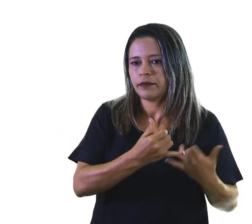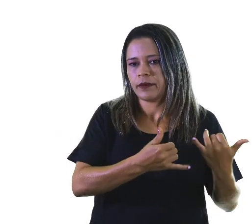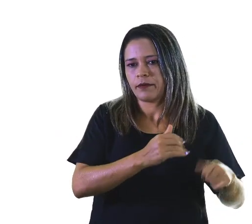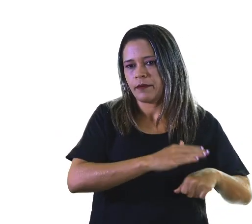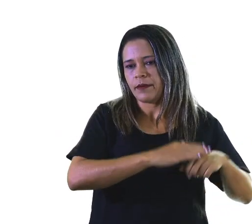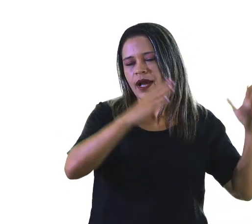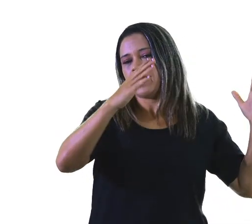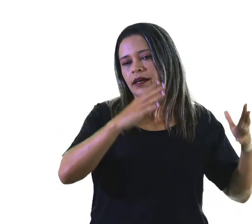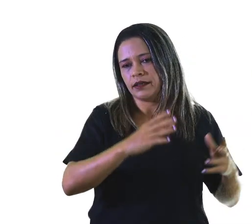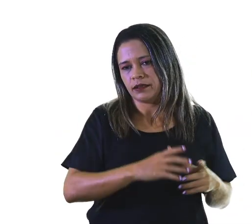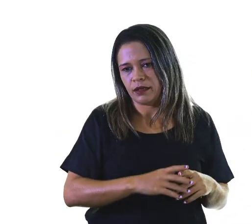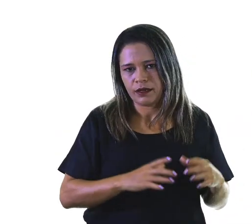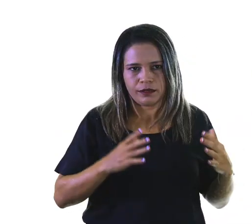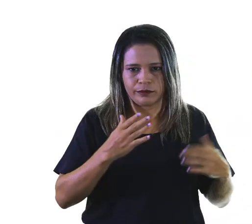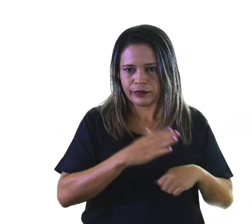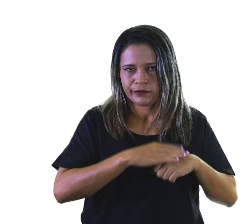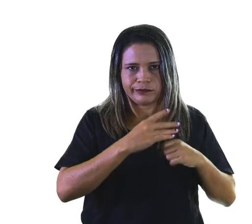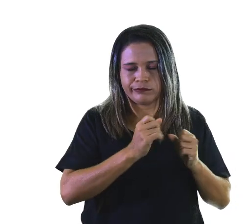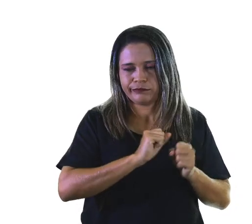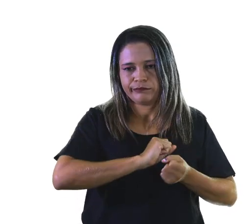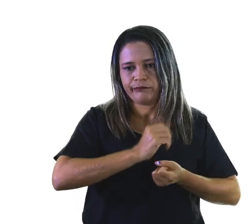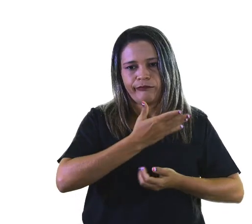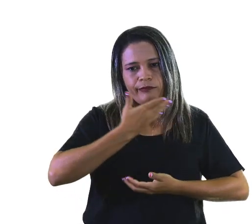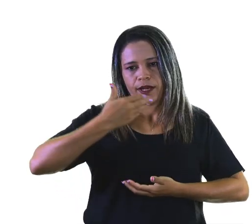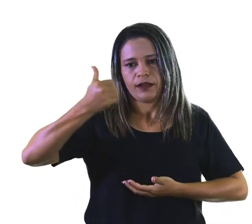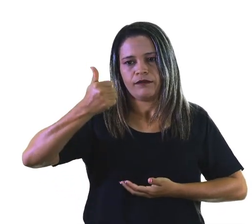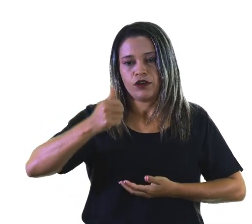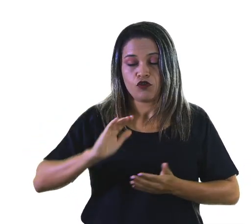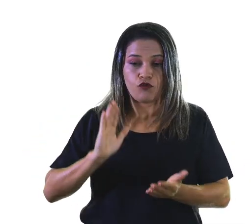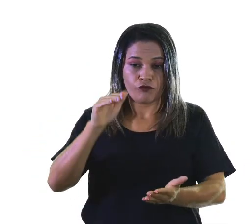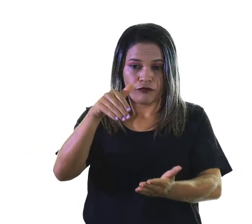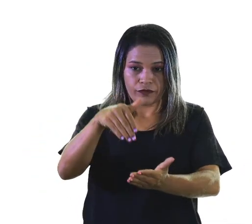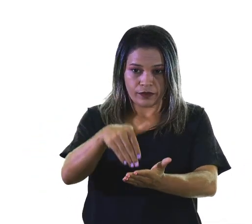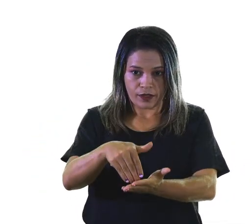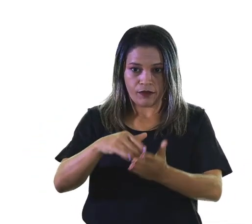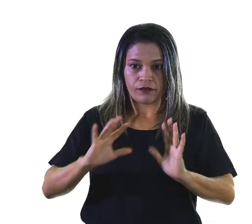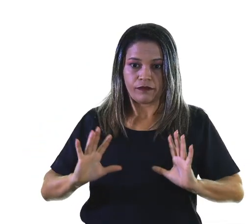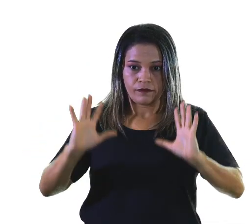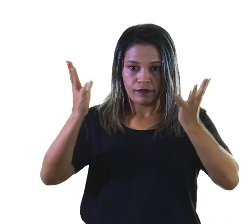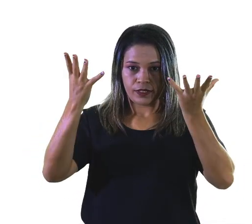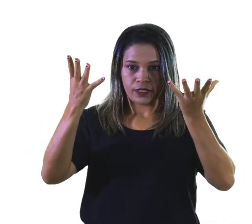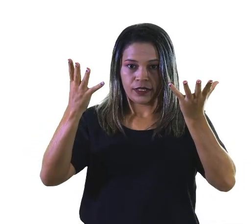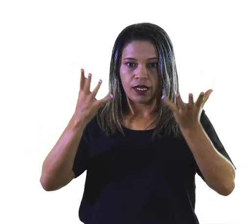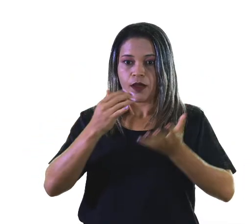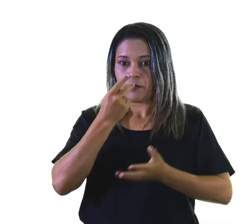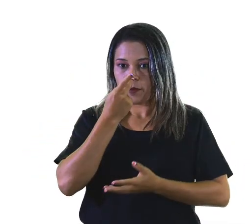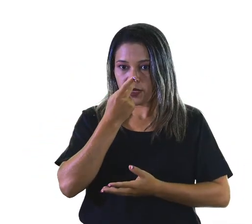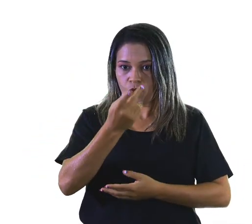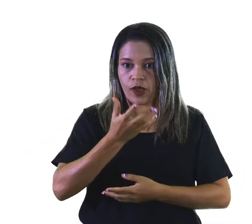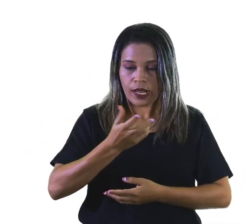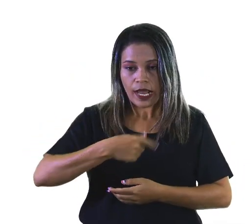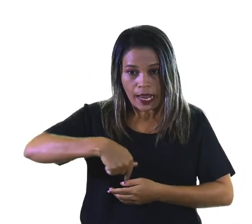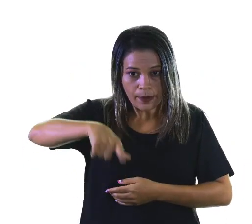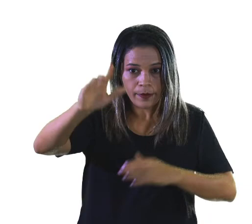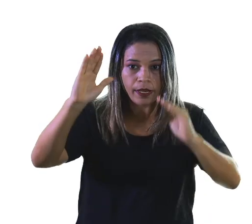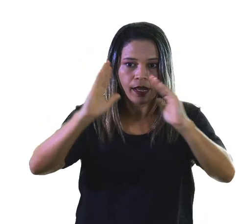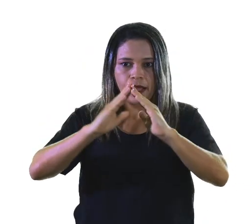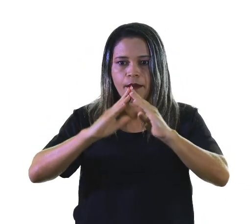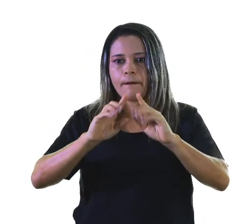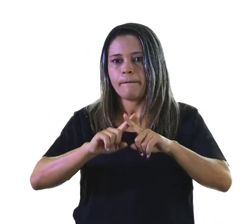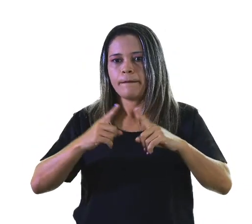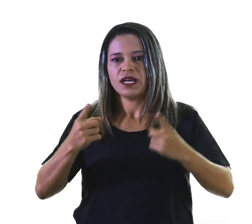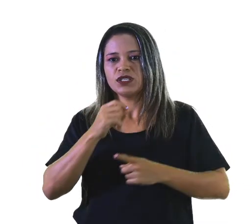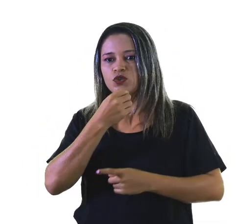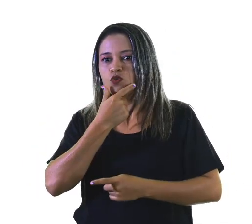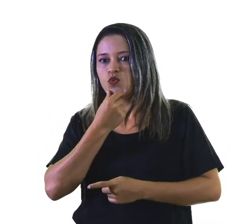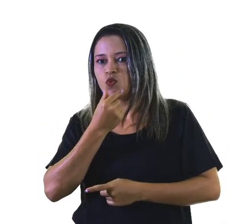triunfou. No final do espetáculo, Pinóquio quis ir embora, mas Stromboli